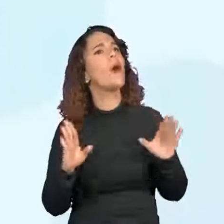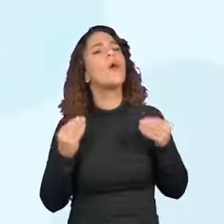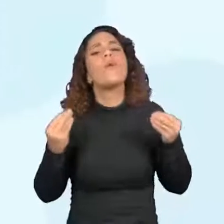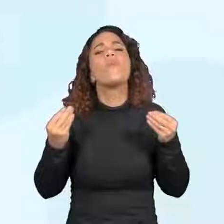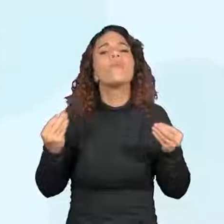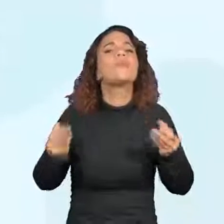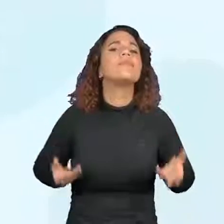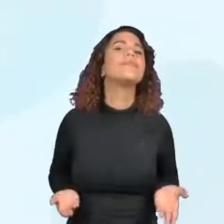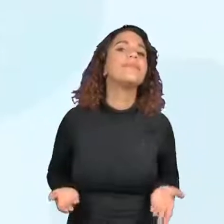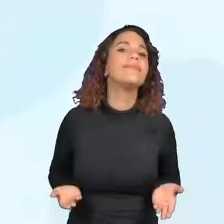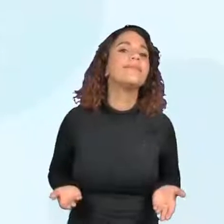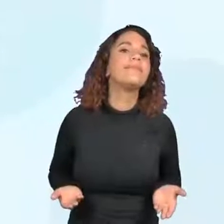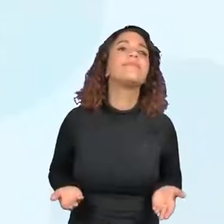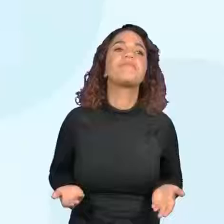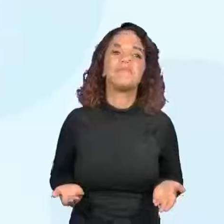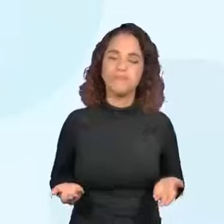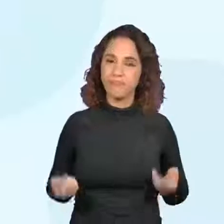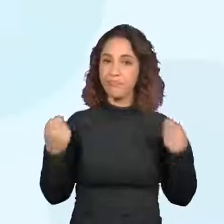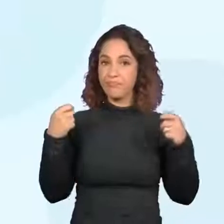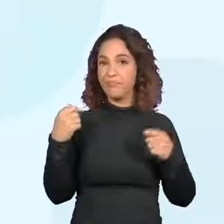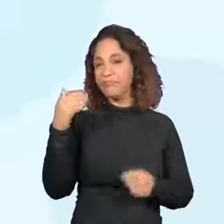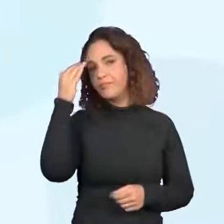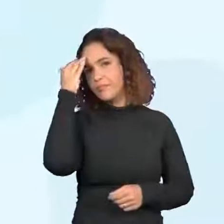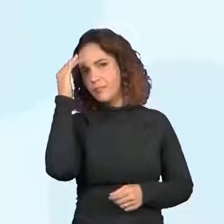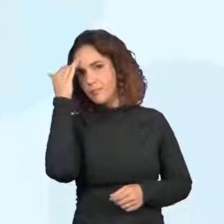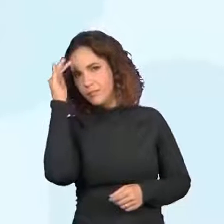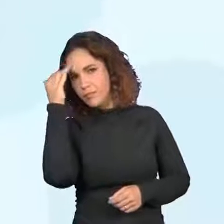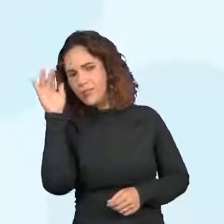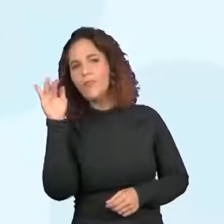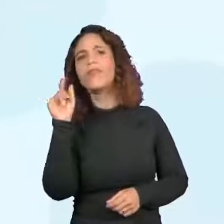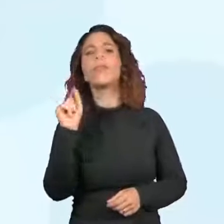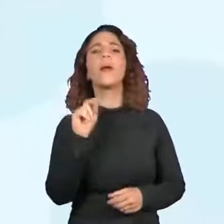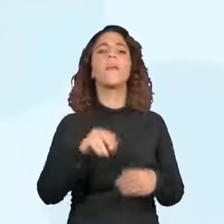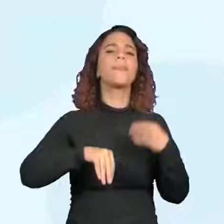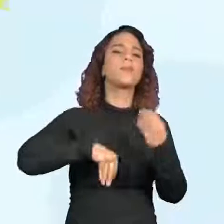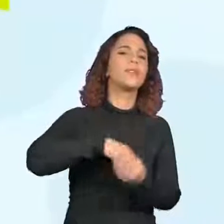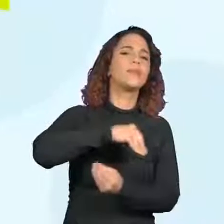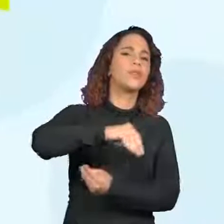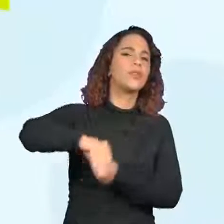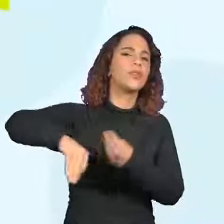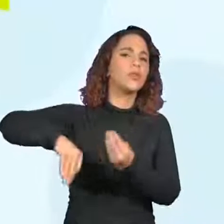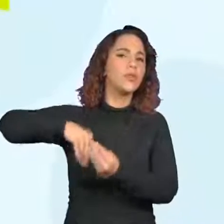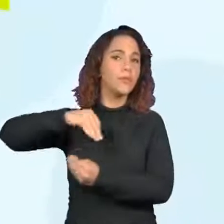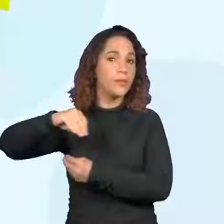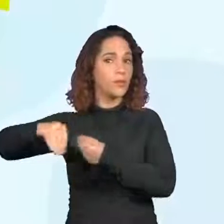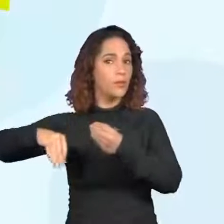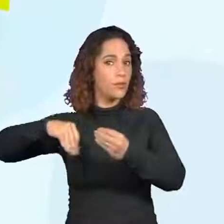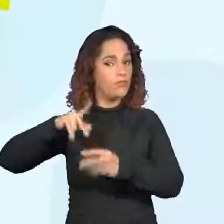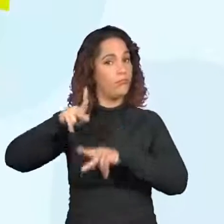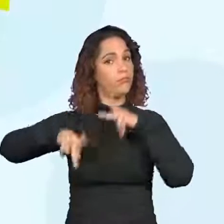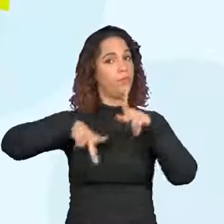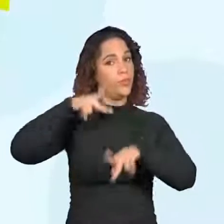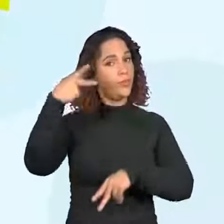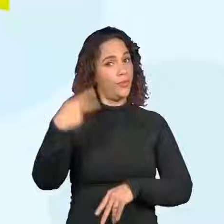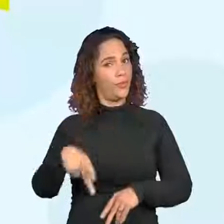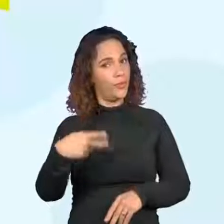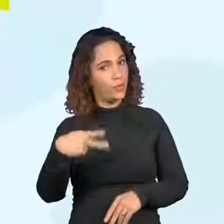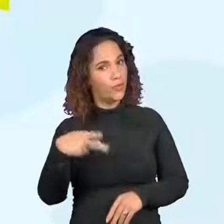significa? Devemos entender todas as misturas que compõem o povo brasileiro